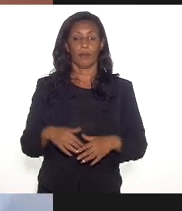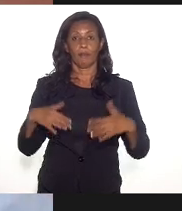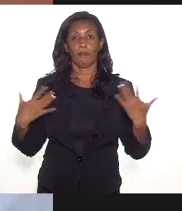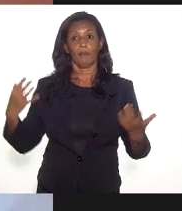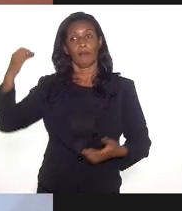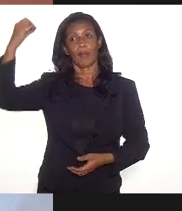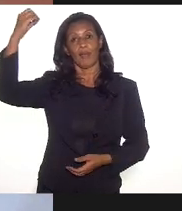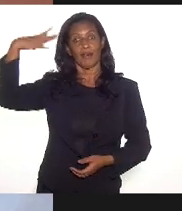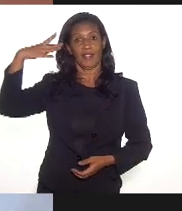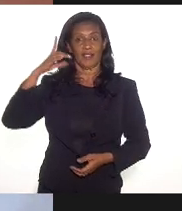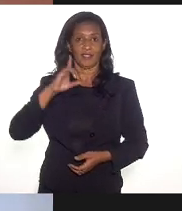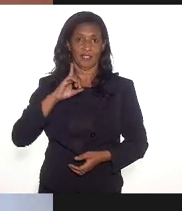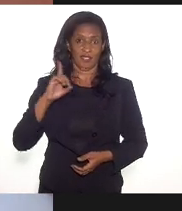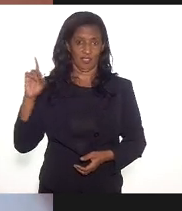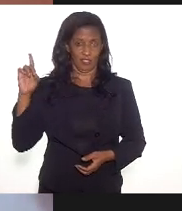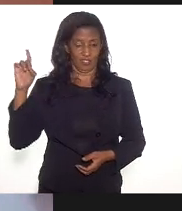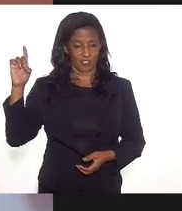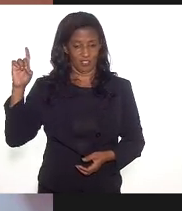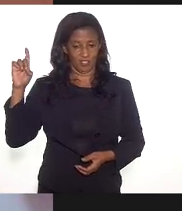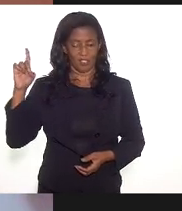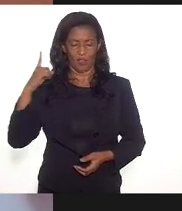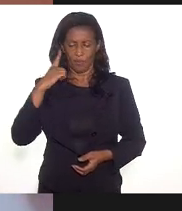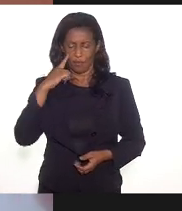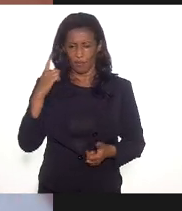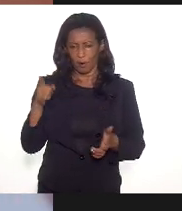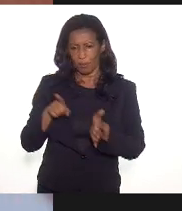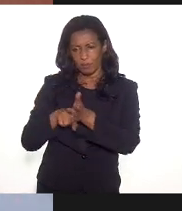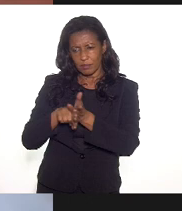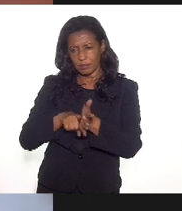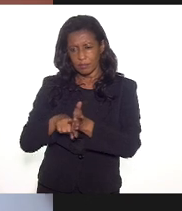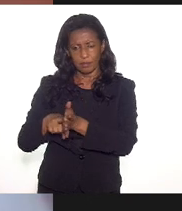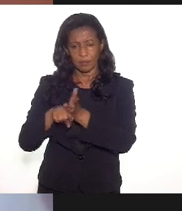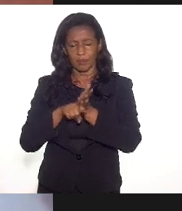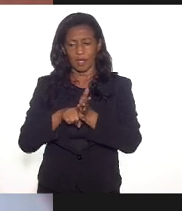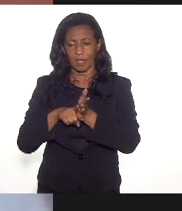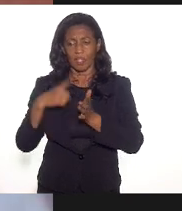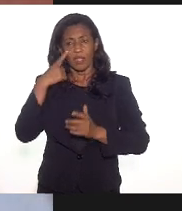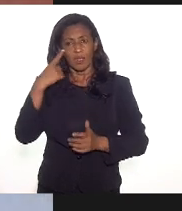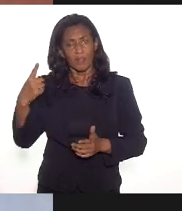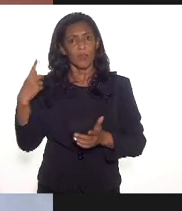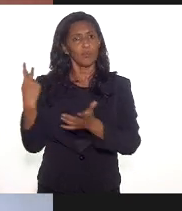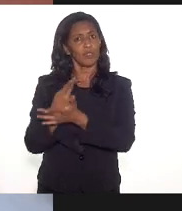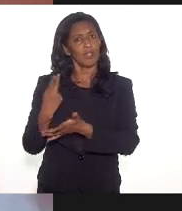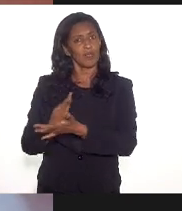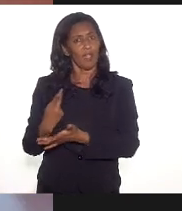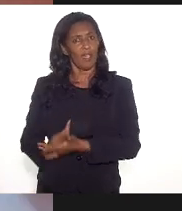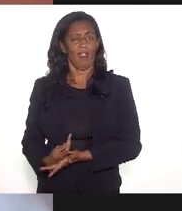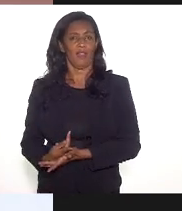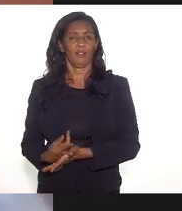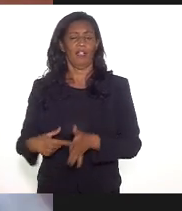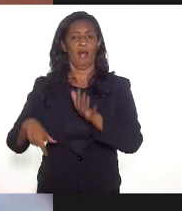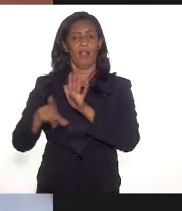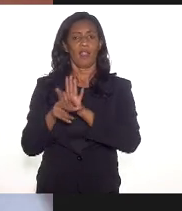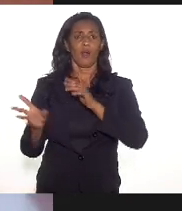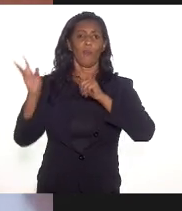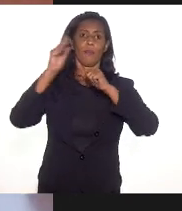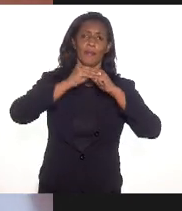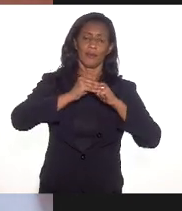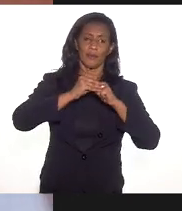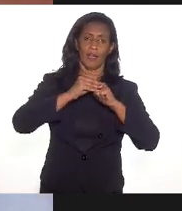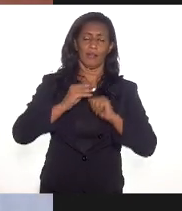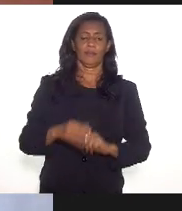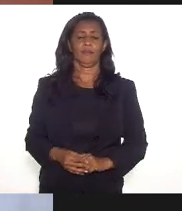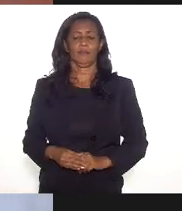de Deus, fomos analisar o assunto e vimos que estava tudo errado. Nós tínhamos que fazer uma lei complementar. E nós